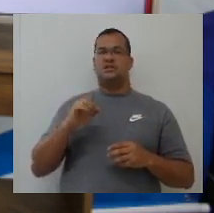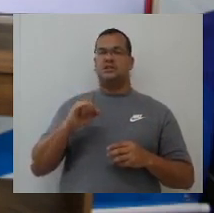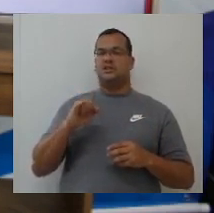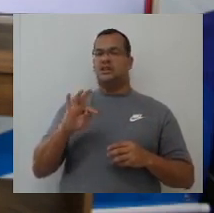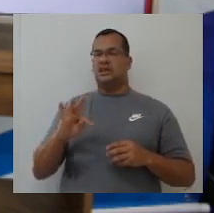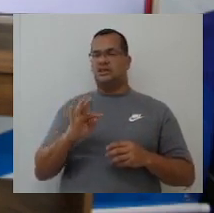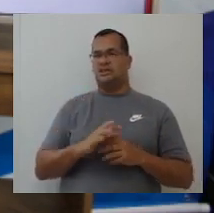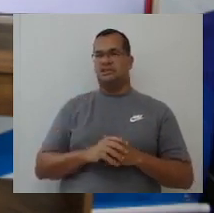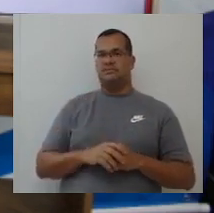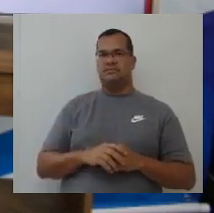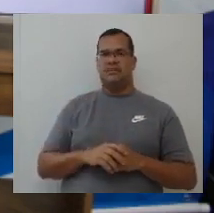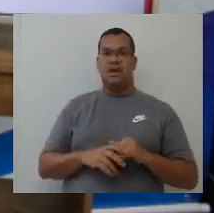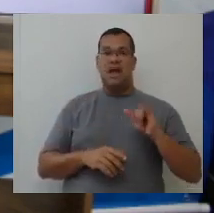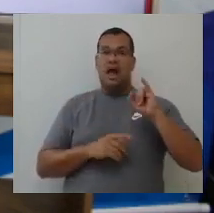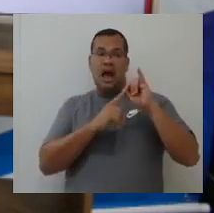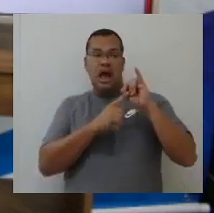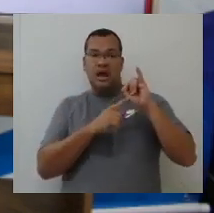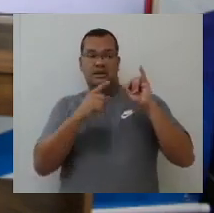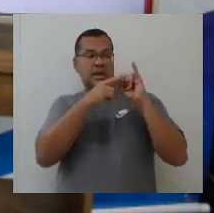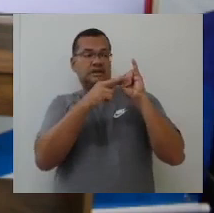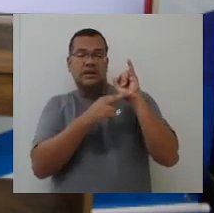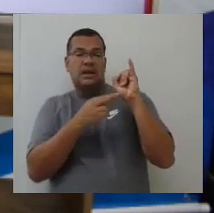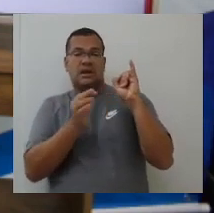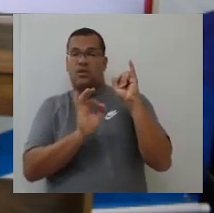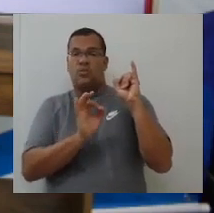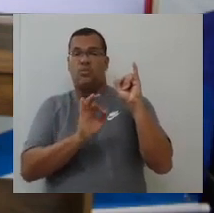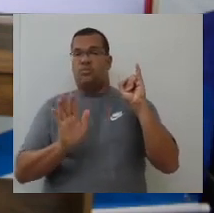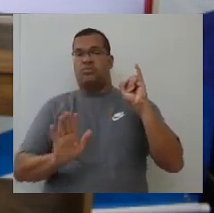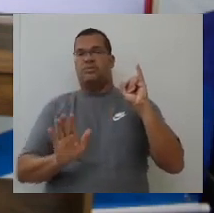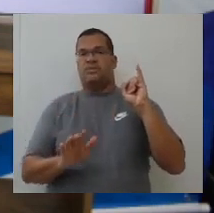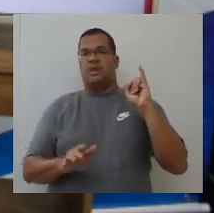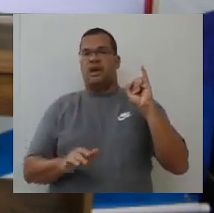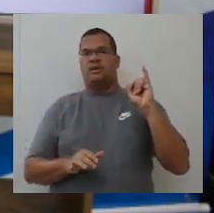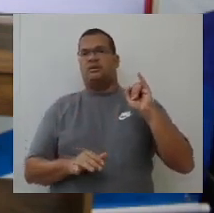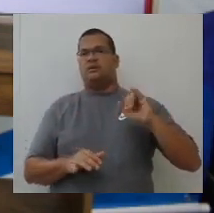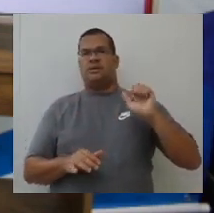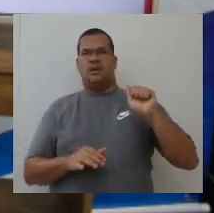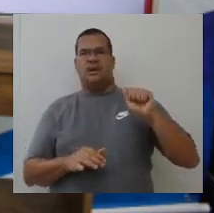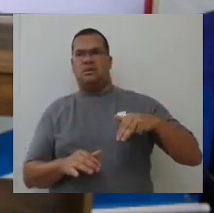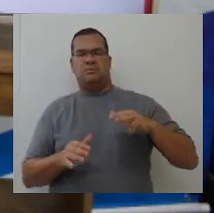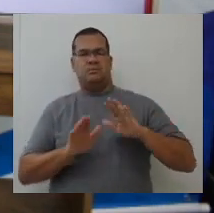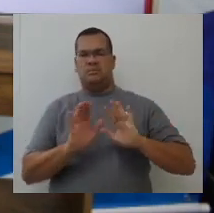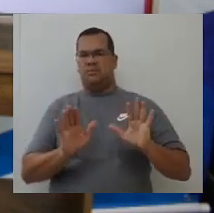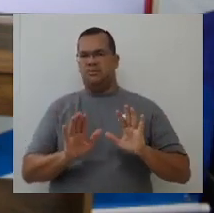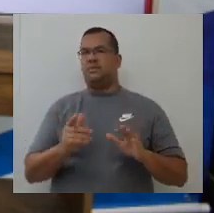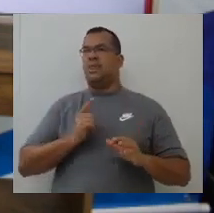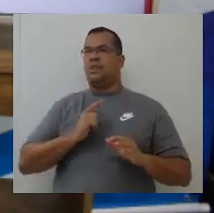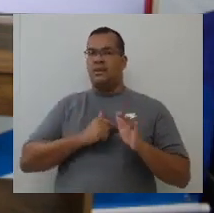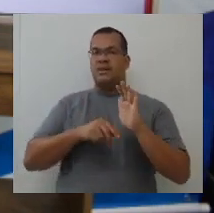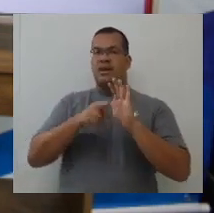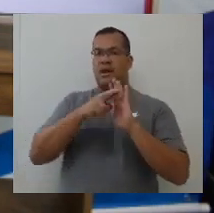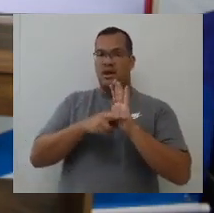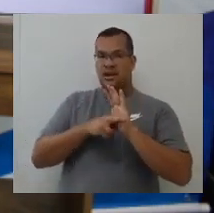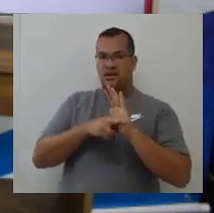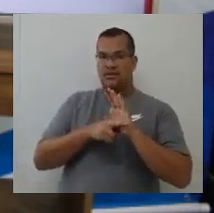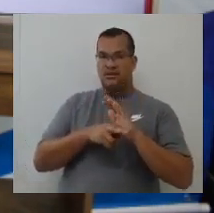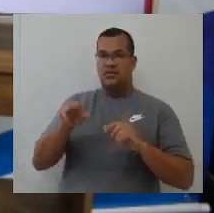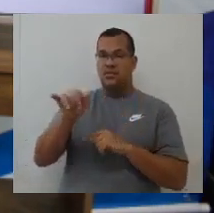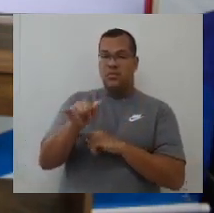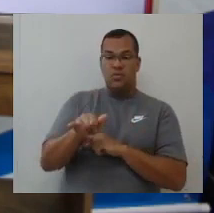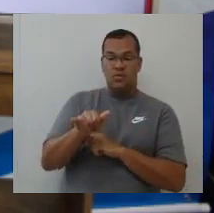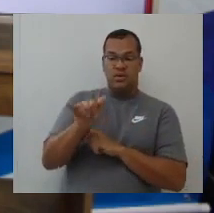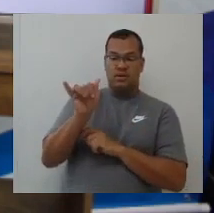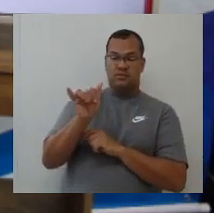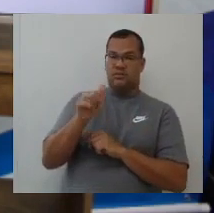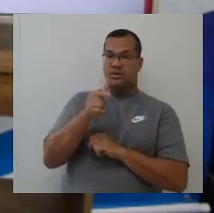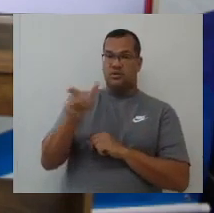I, essa regra não vai servir de nada. Para eu, não serve de nada. Certo? E lembrando que eu tenho uma regra específica aqui dentro do Y, né? O Y tem uma